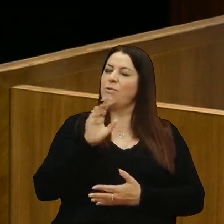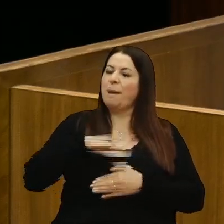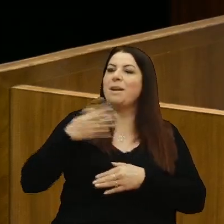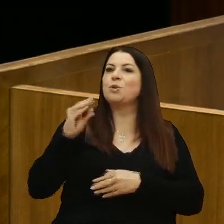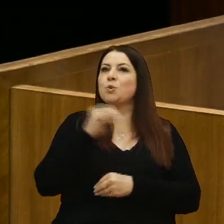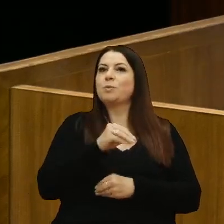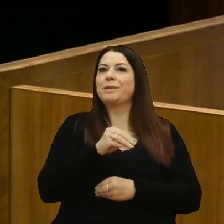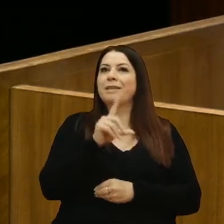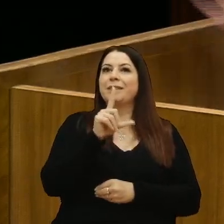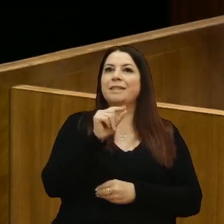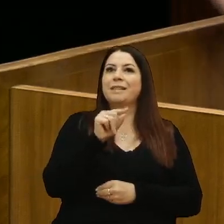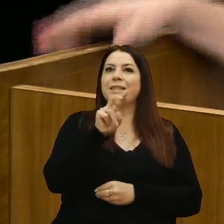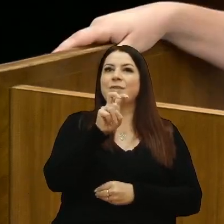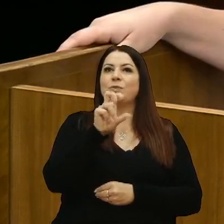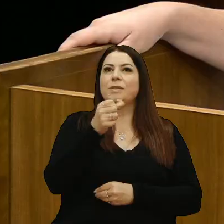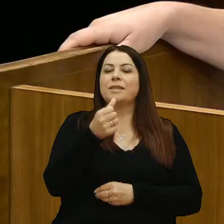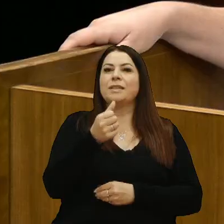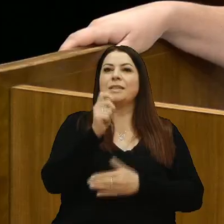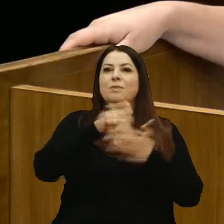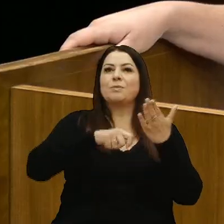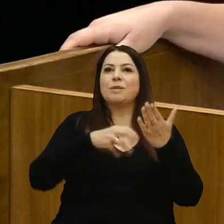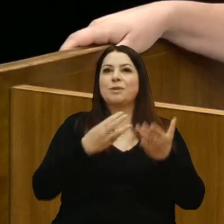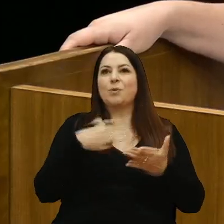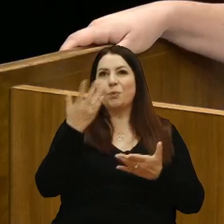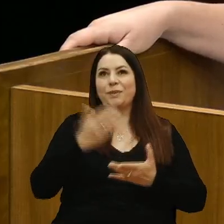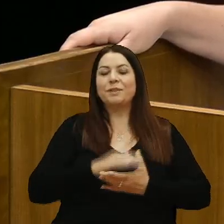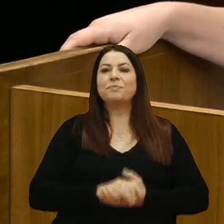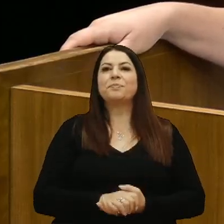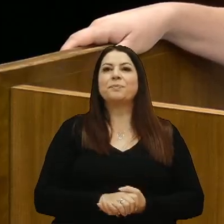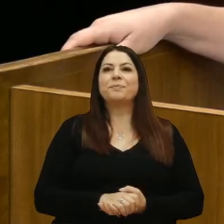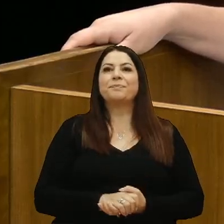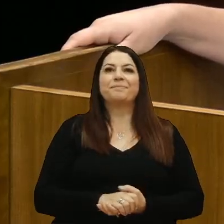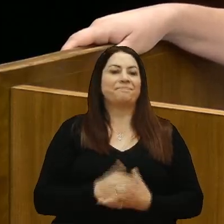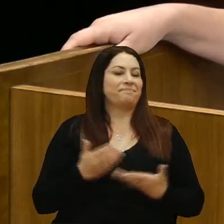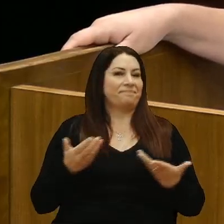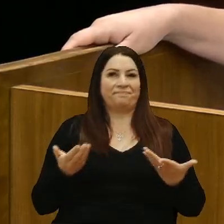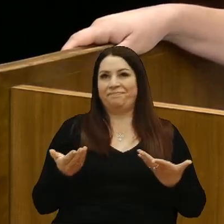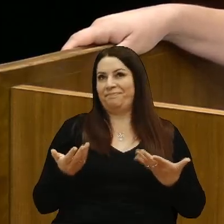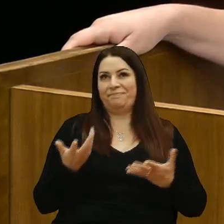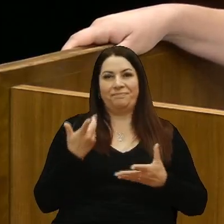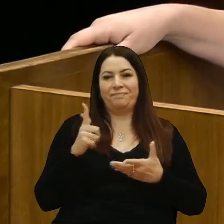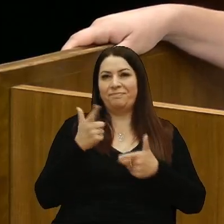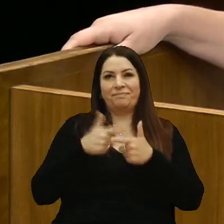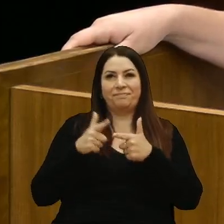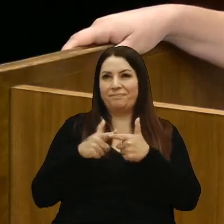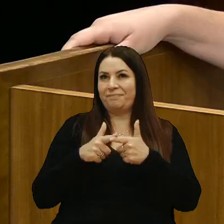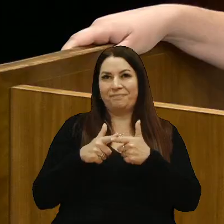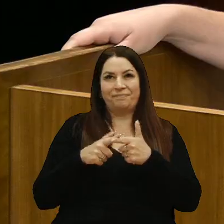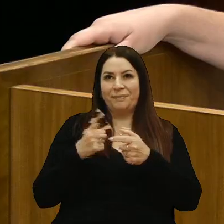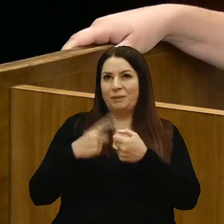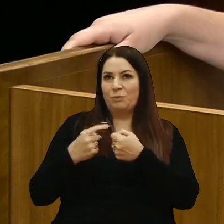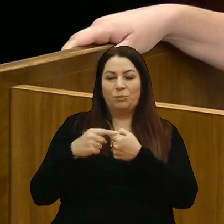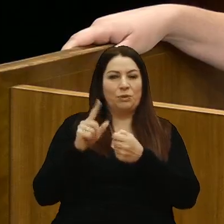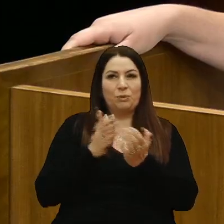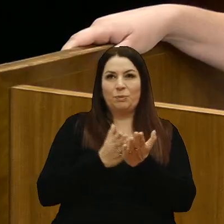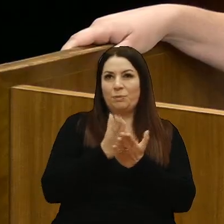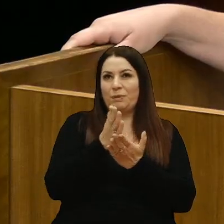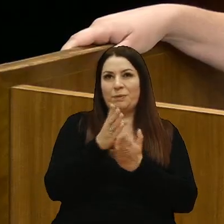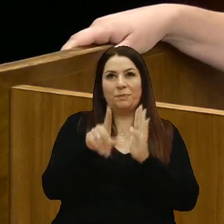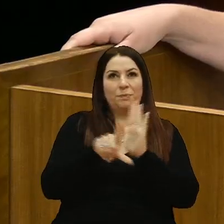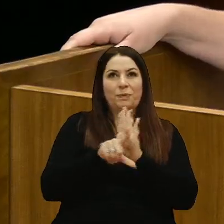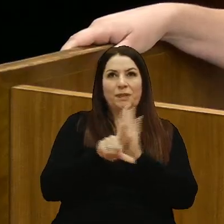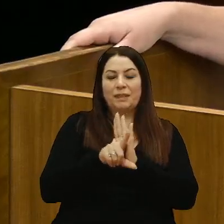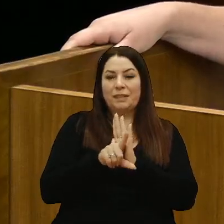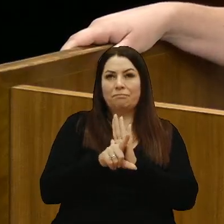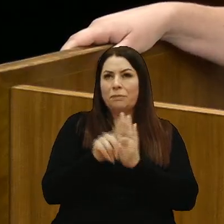uma. 10h56, eles protocolam outra. Gente, não tem problema do município não cumprir essa